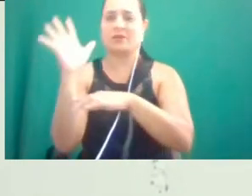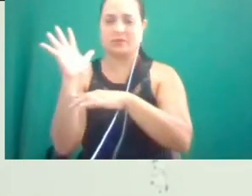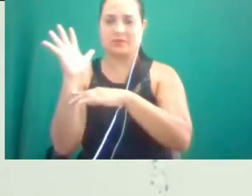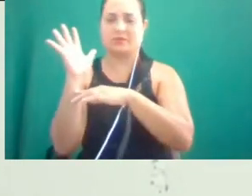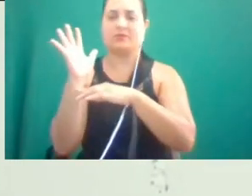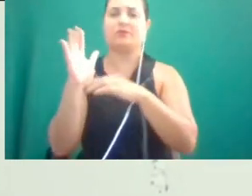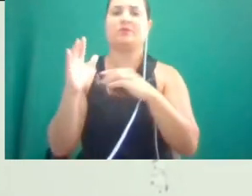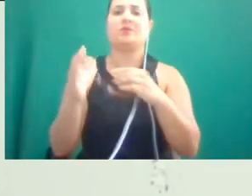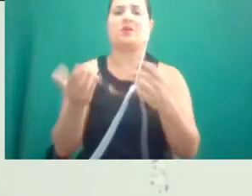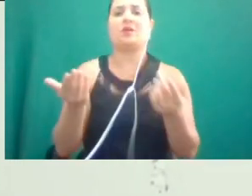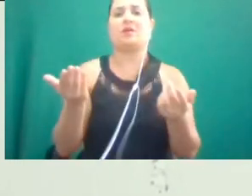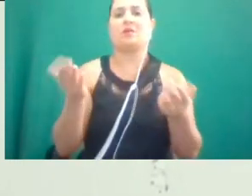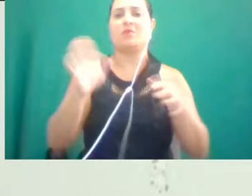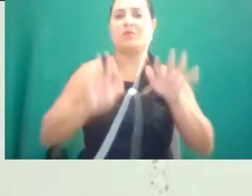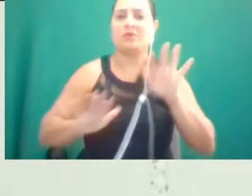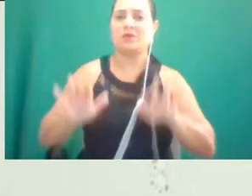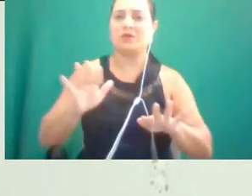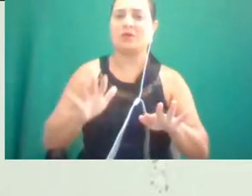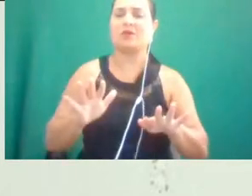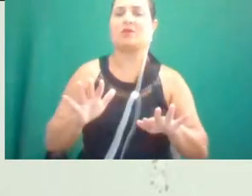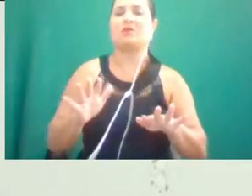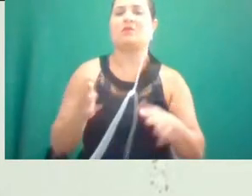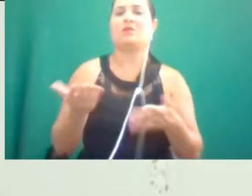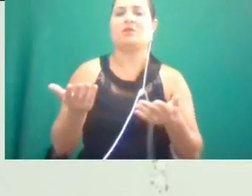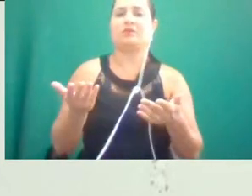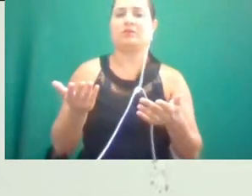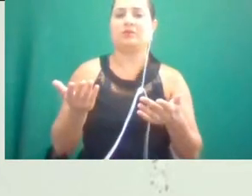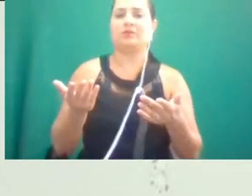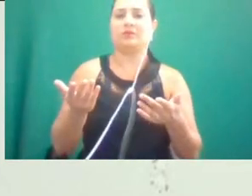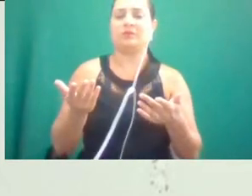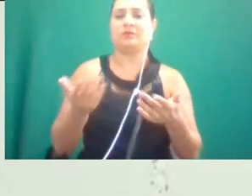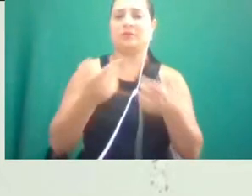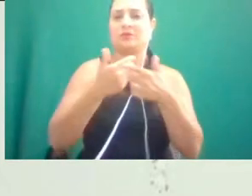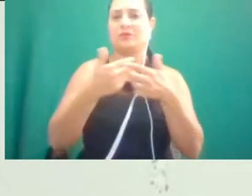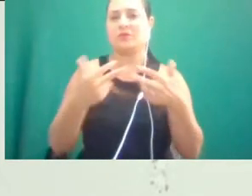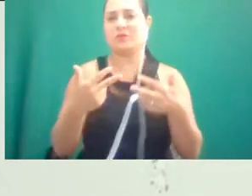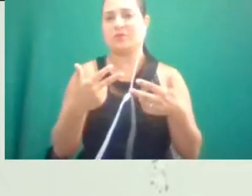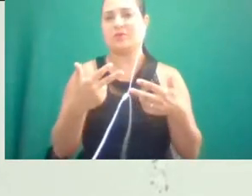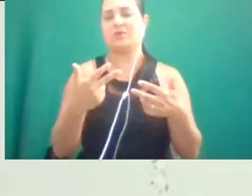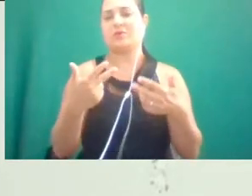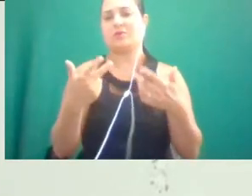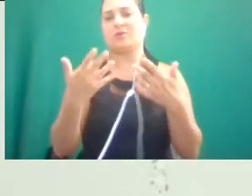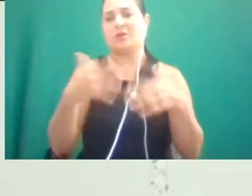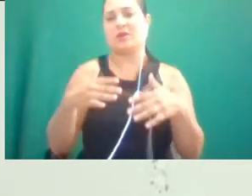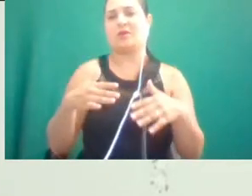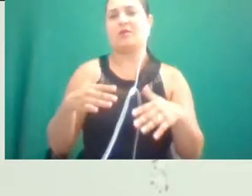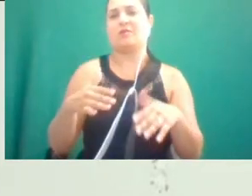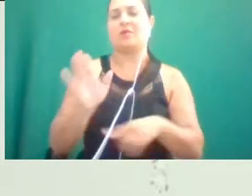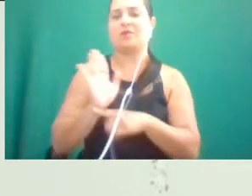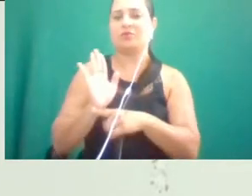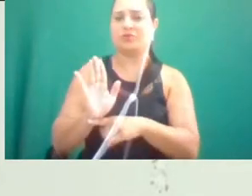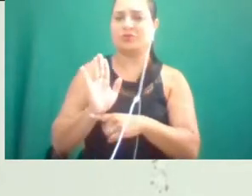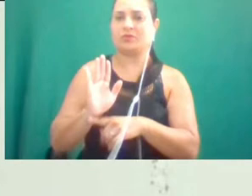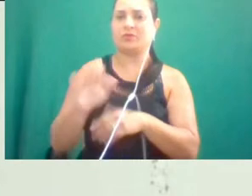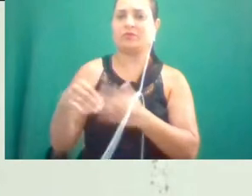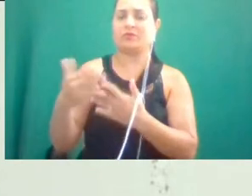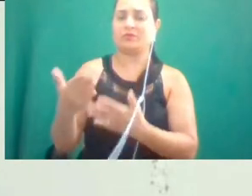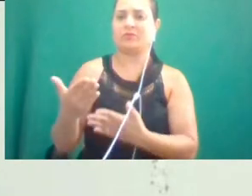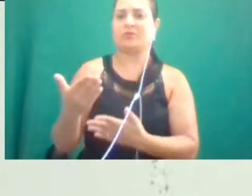me esquecer de que trabalharei eticamente, utilizando a máquina de modo racional para o bem do